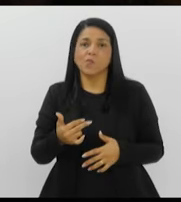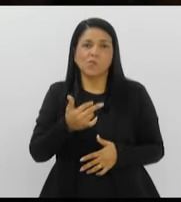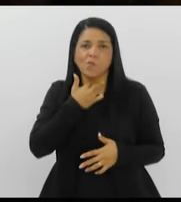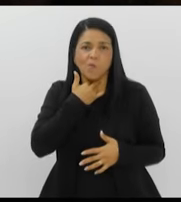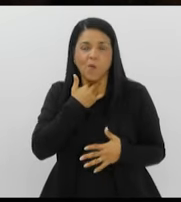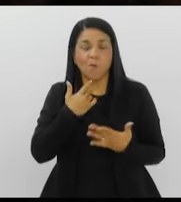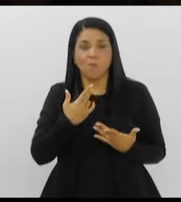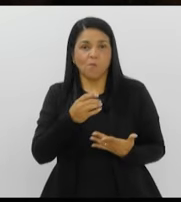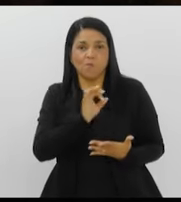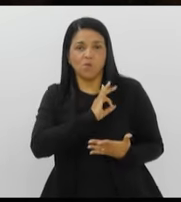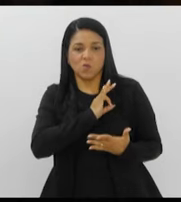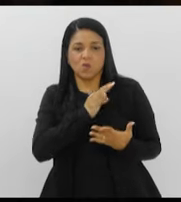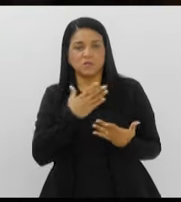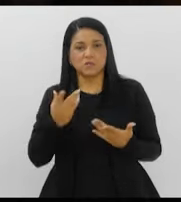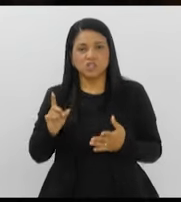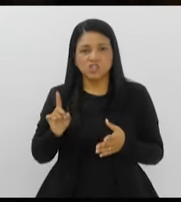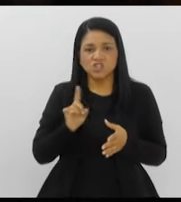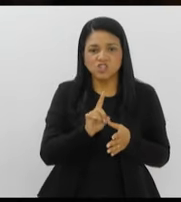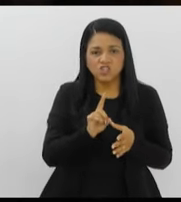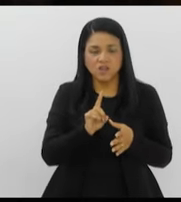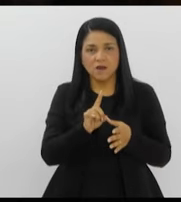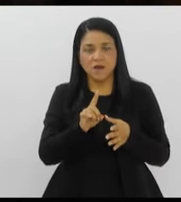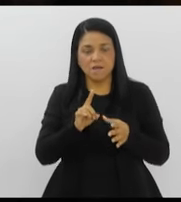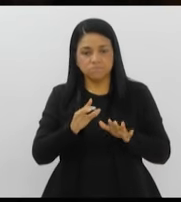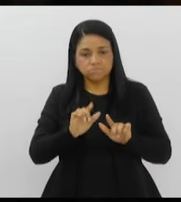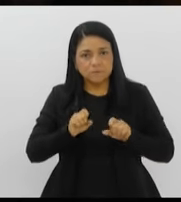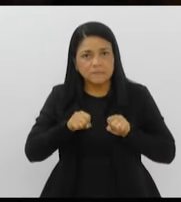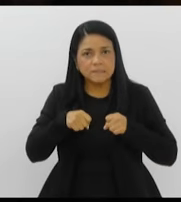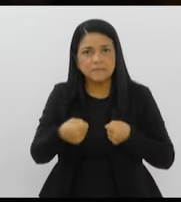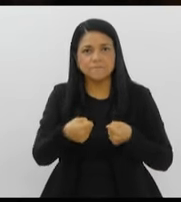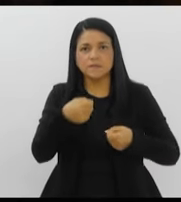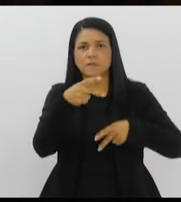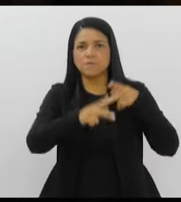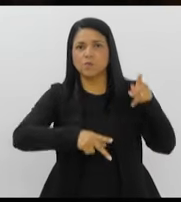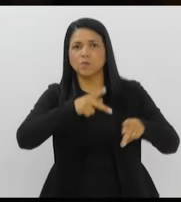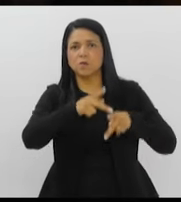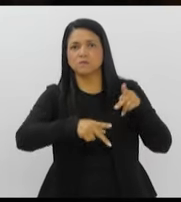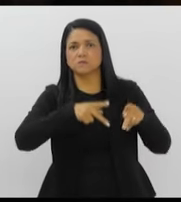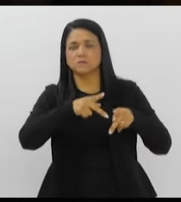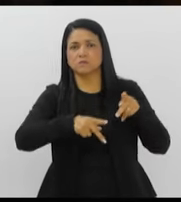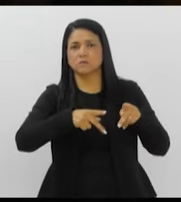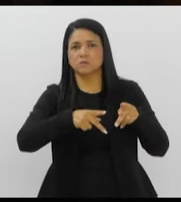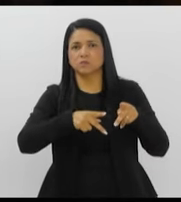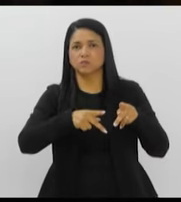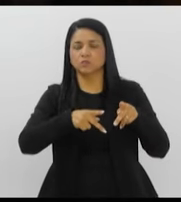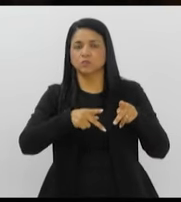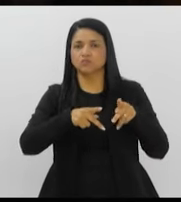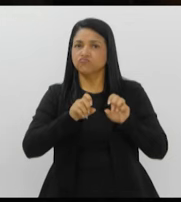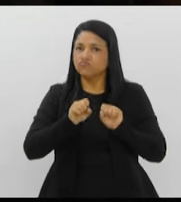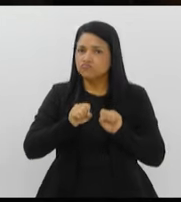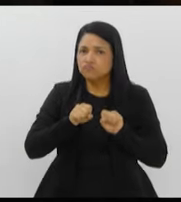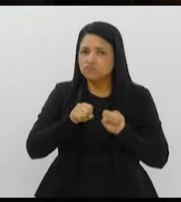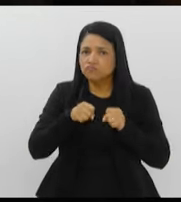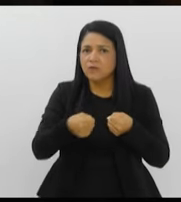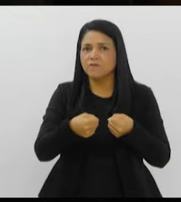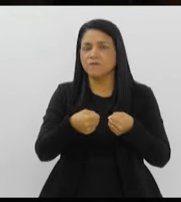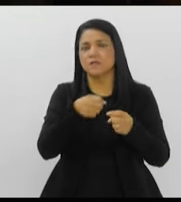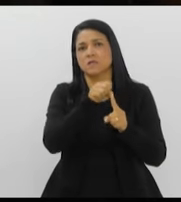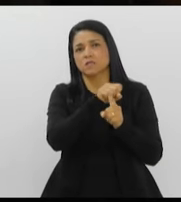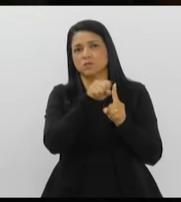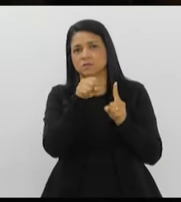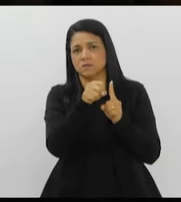chegar para defender a nós, para defender com legitimidade a